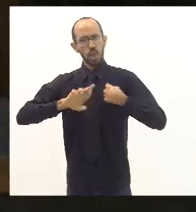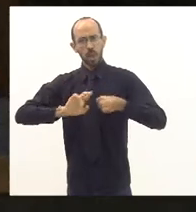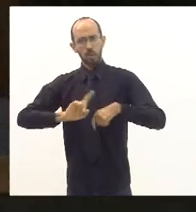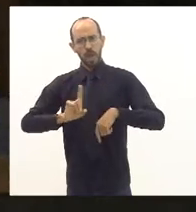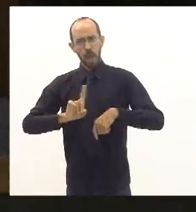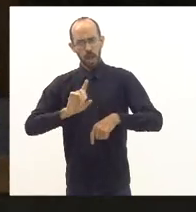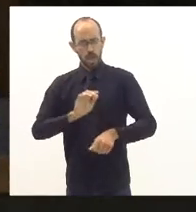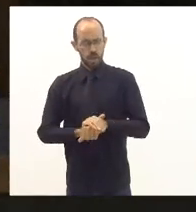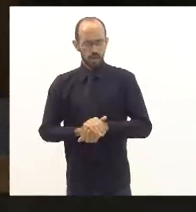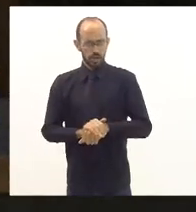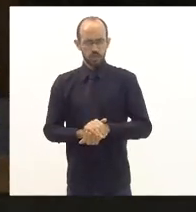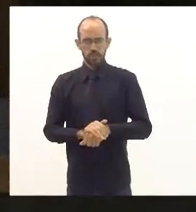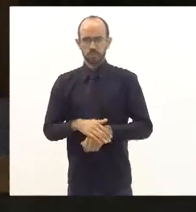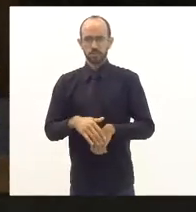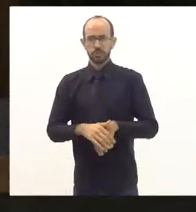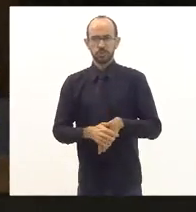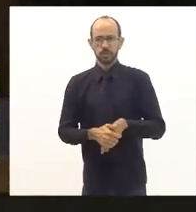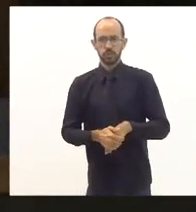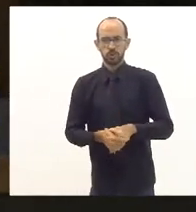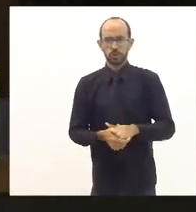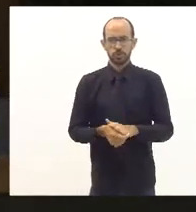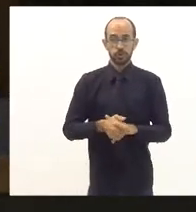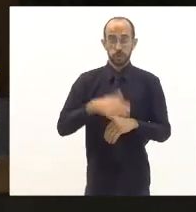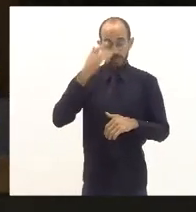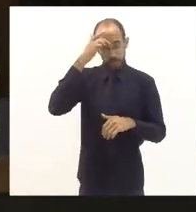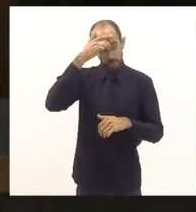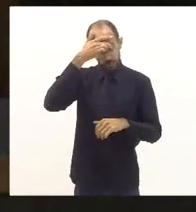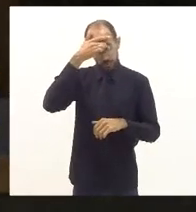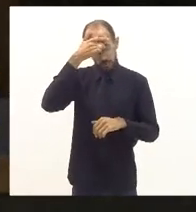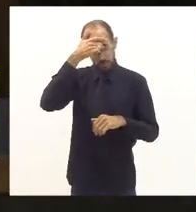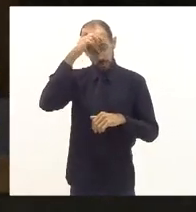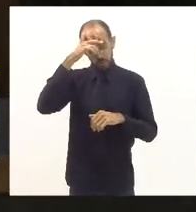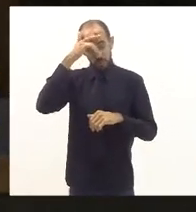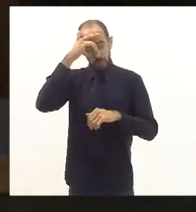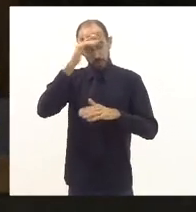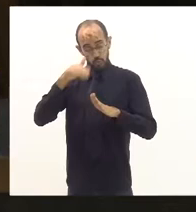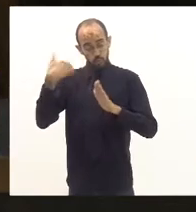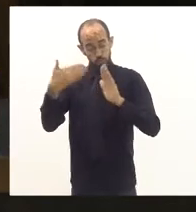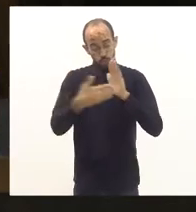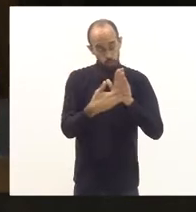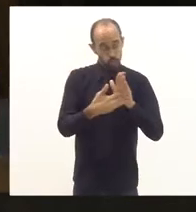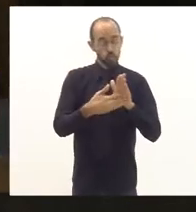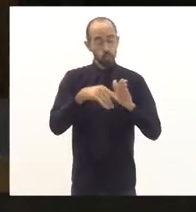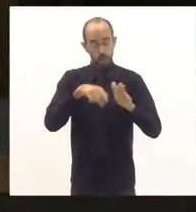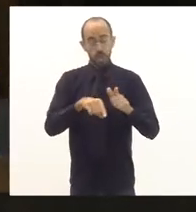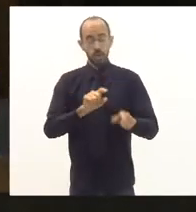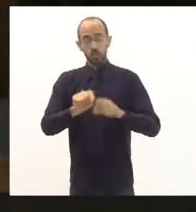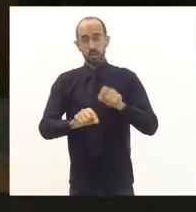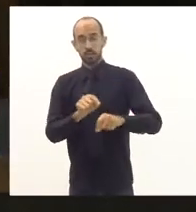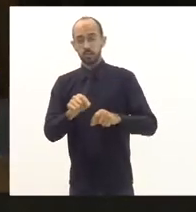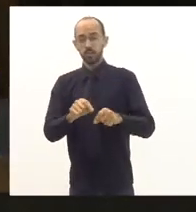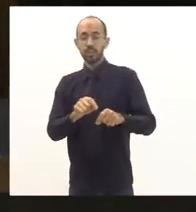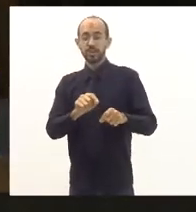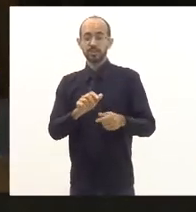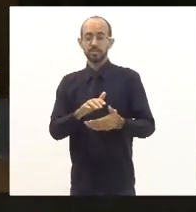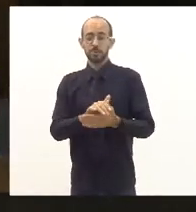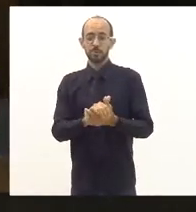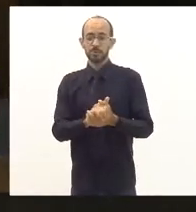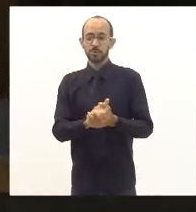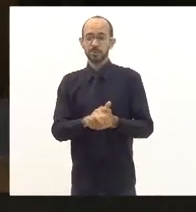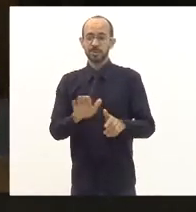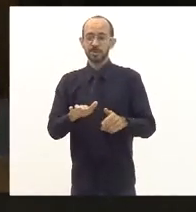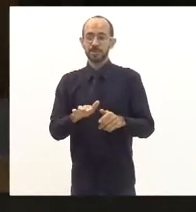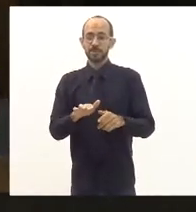espaço de escola. Então, tudo isso são demandas que chegam no Centro de Cidadania e que eu tenho certeza que a equipe